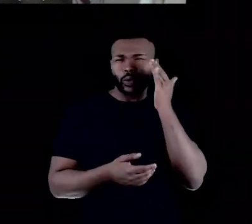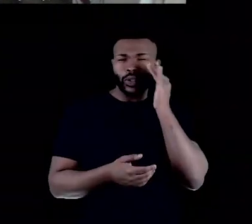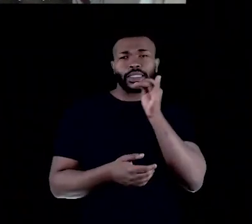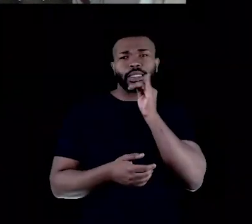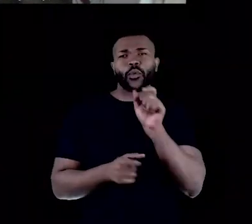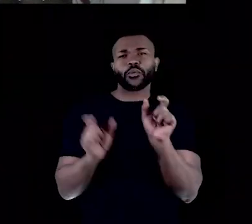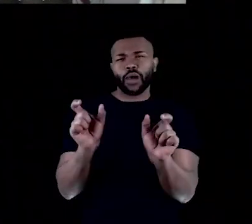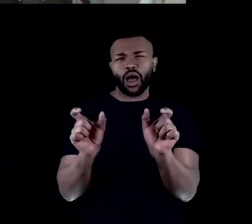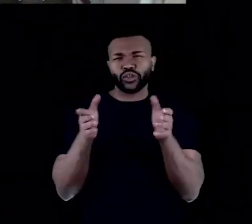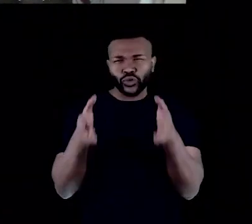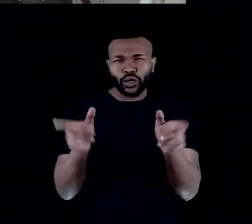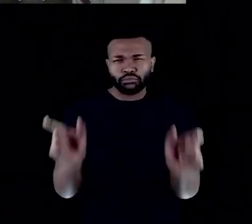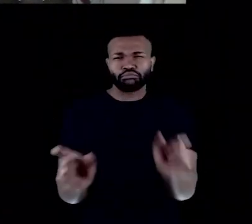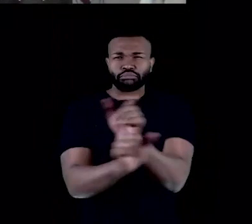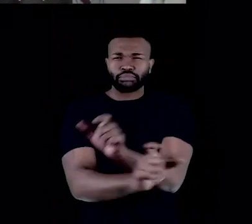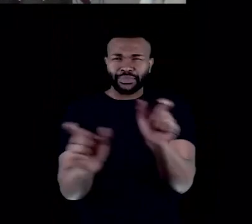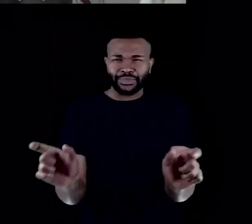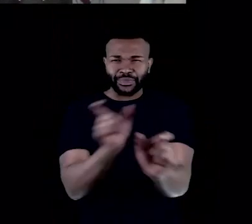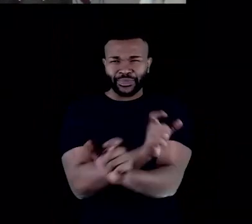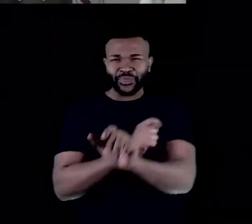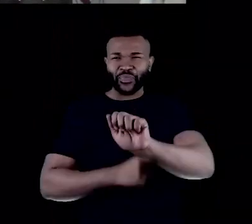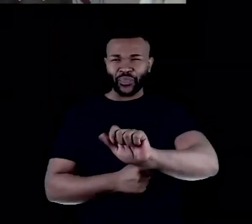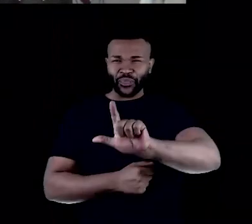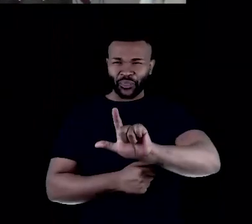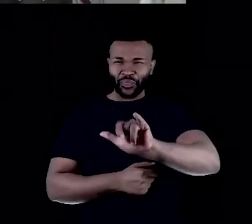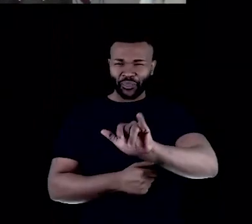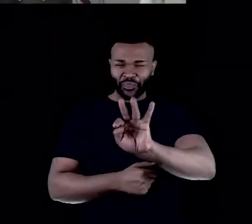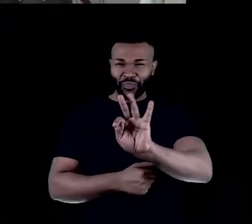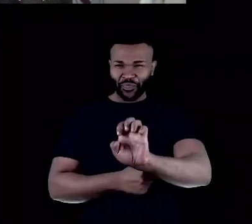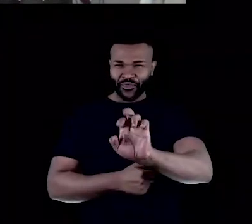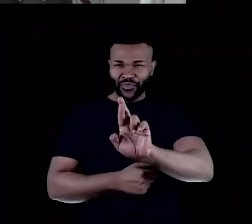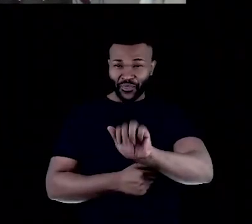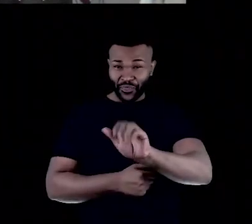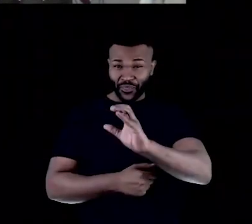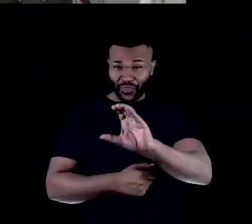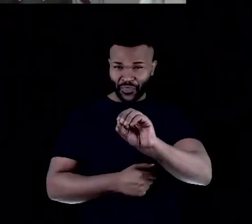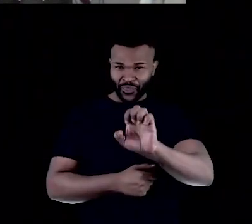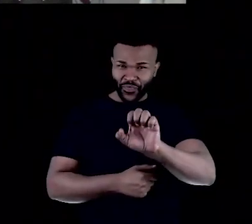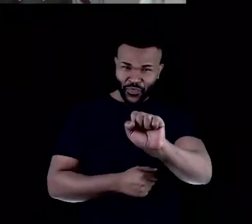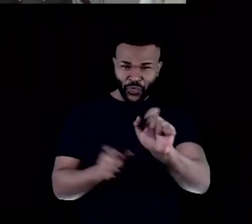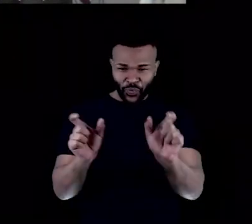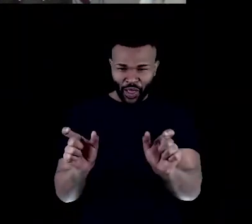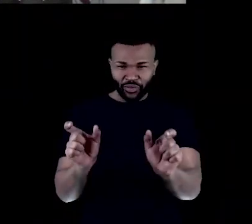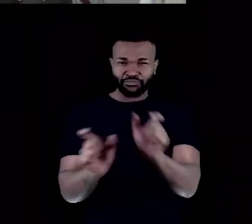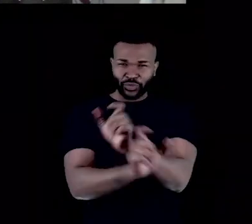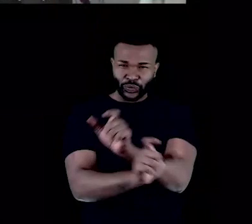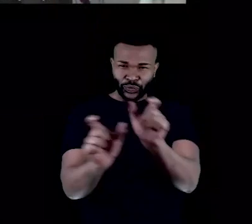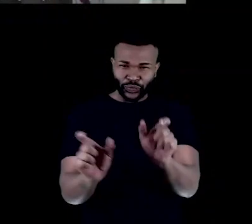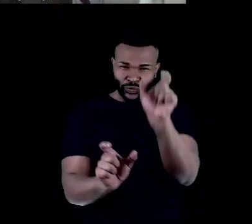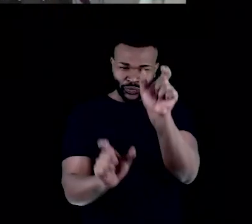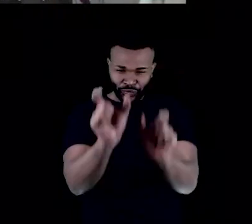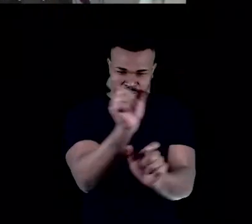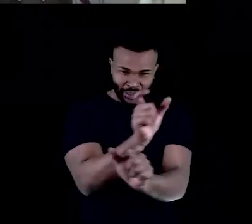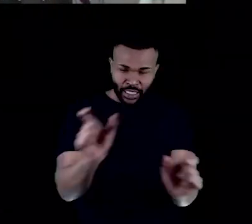possível. Desses jogos de palavras, dessas aliterações. Plano, assim, trocadilhos. Exatamente, os trocadilhos, né?